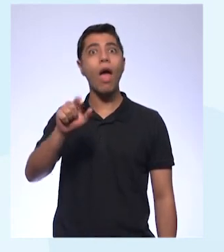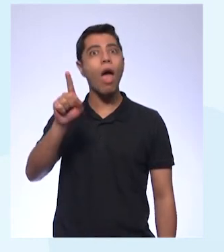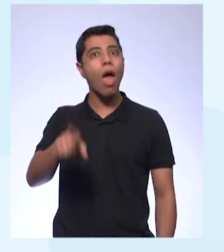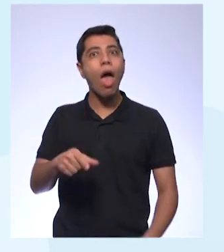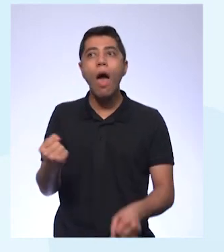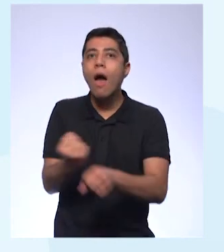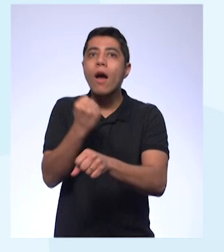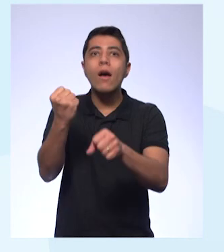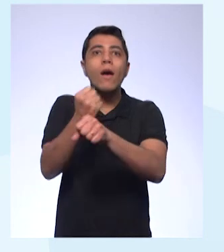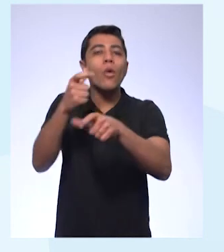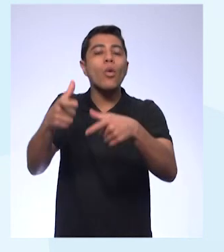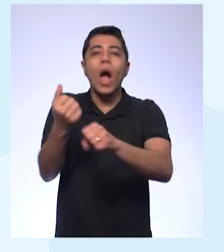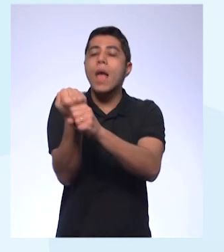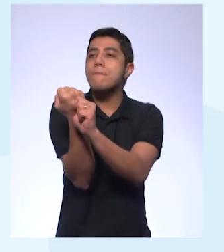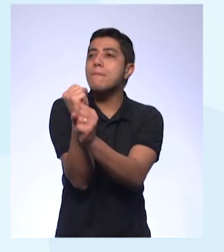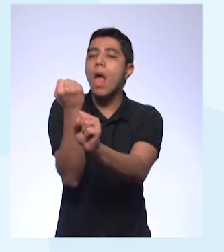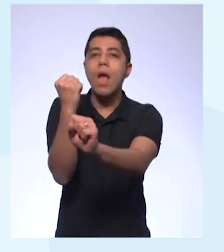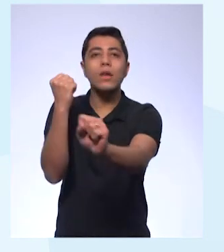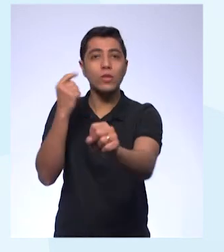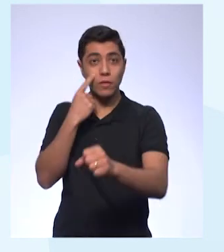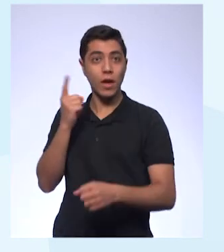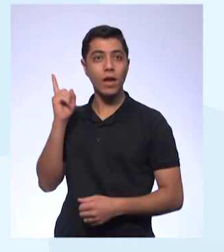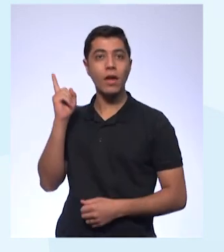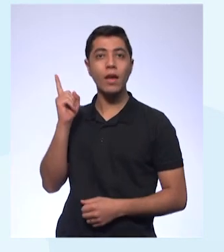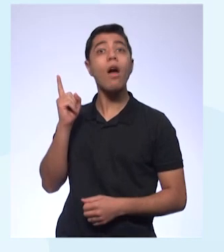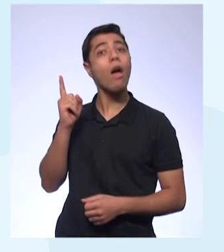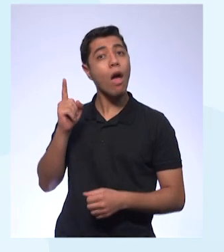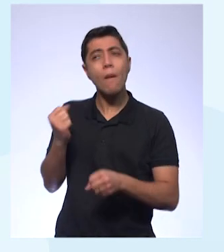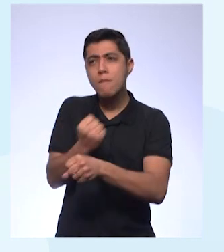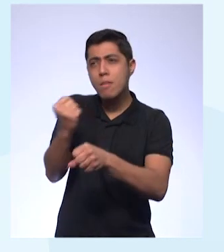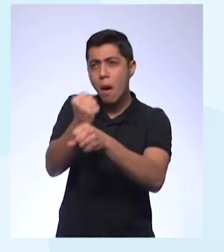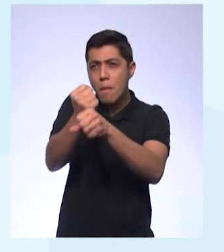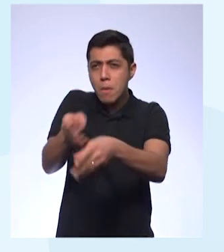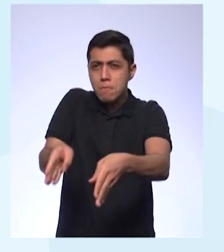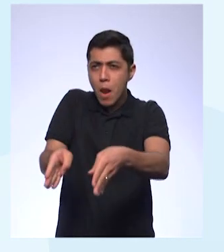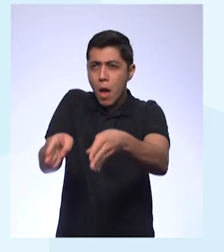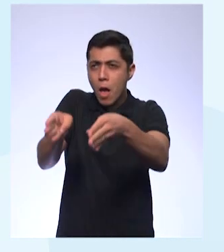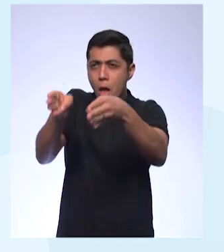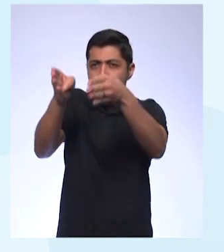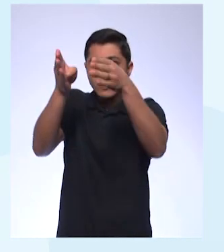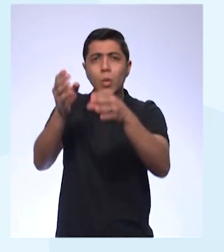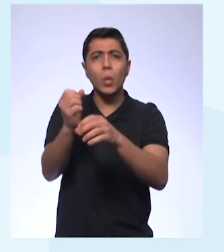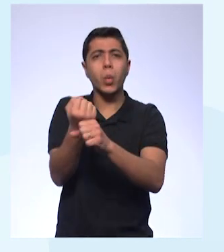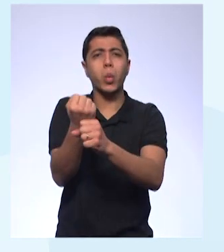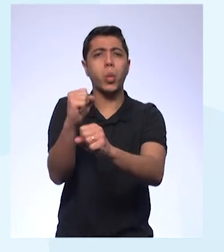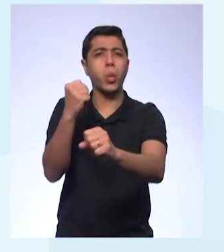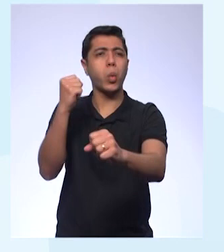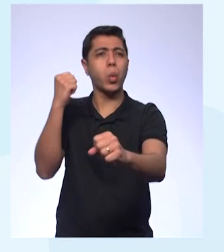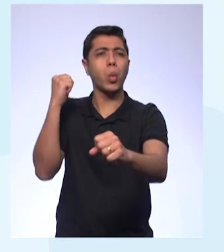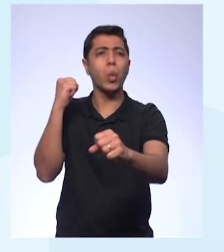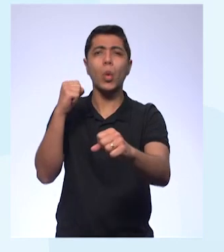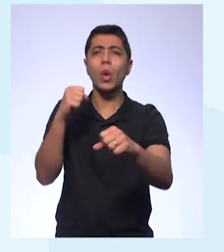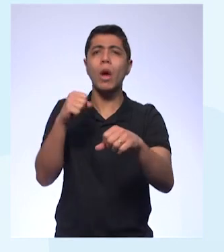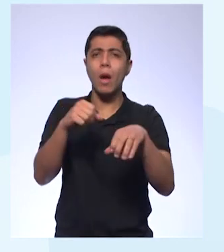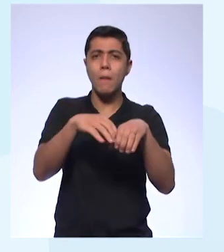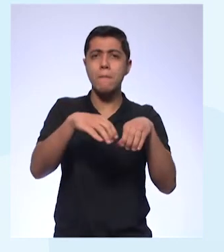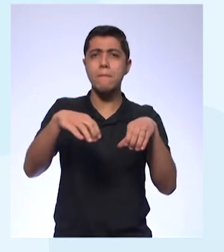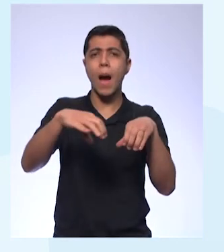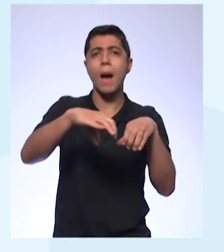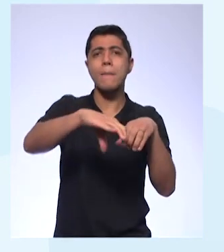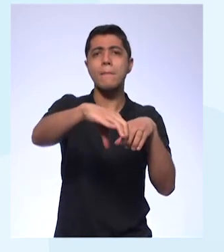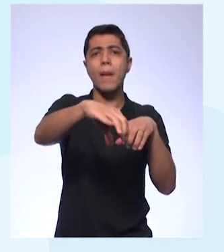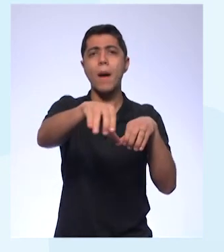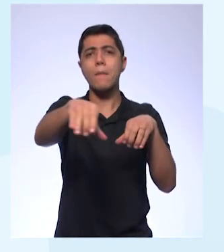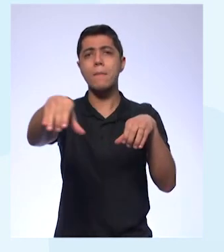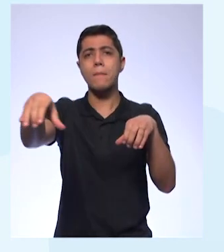né? Vocês vejam que tem prédios com um pátio no meio, que faz o contorno aí. A estrutura faz o contorno desse pátio, ou seja,